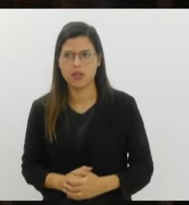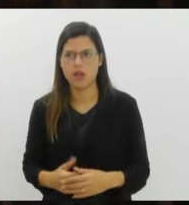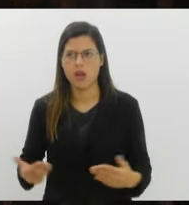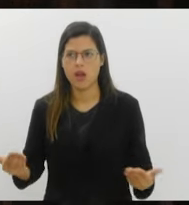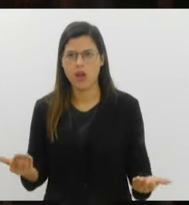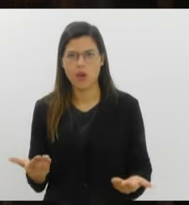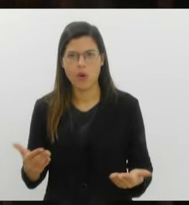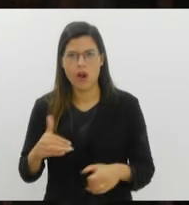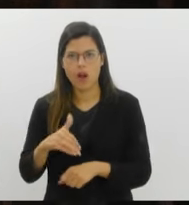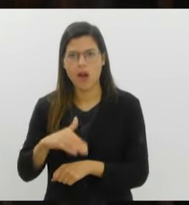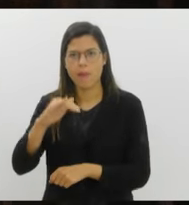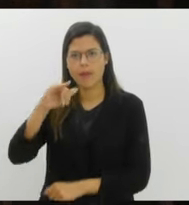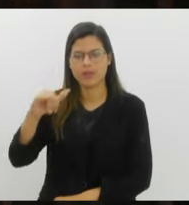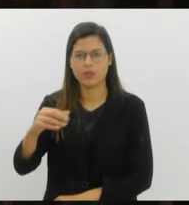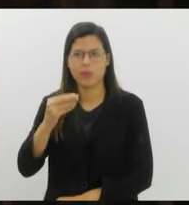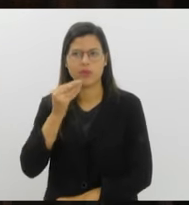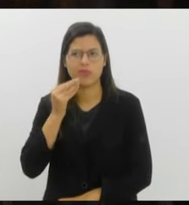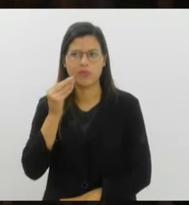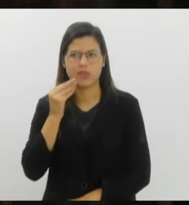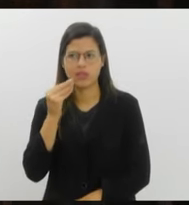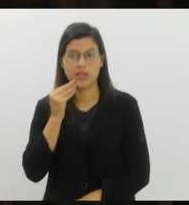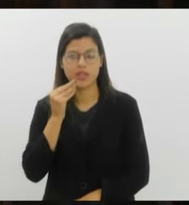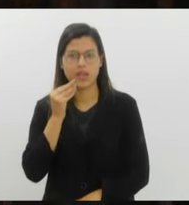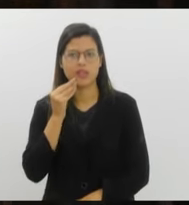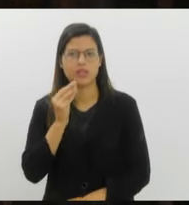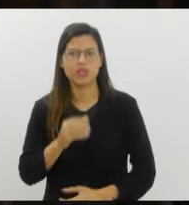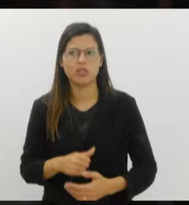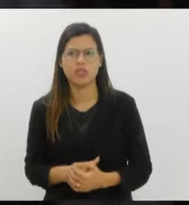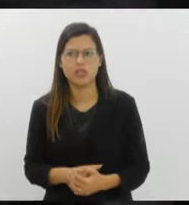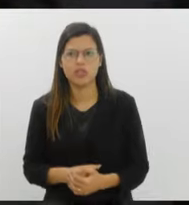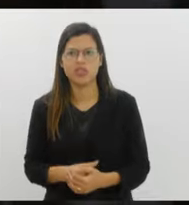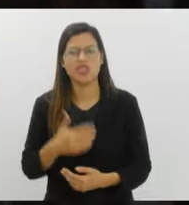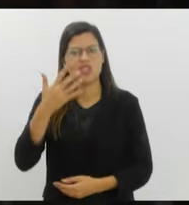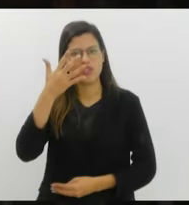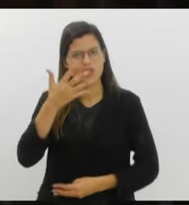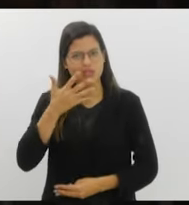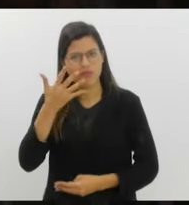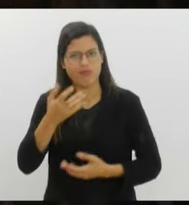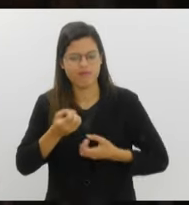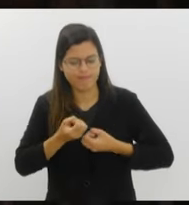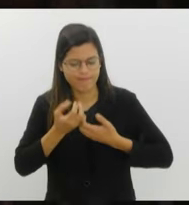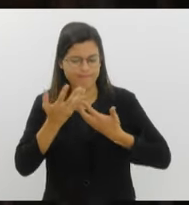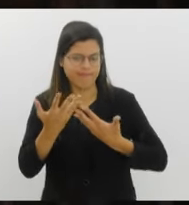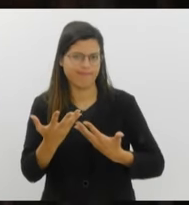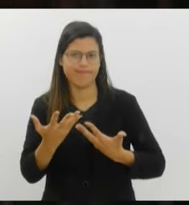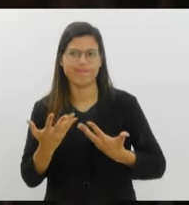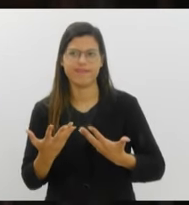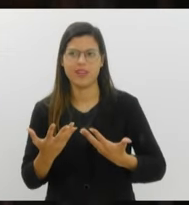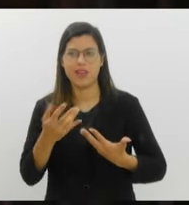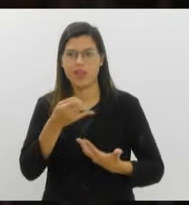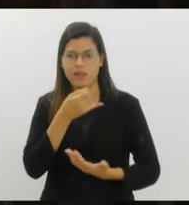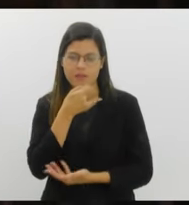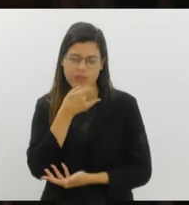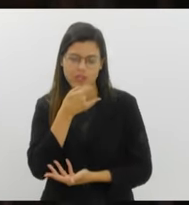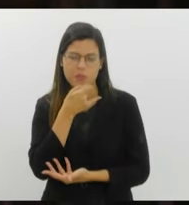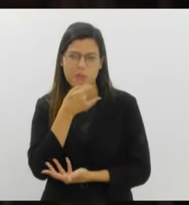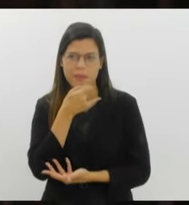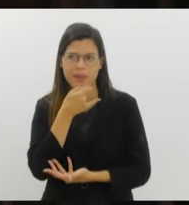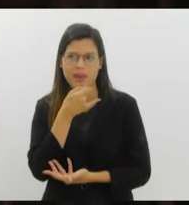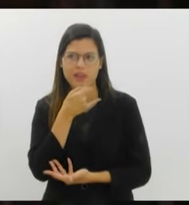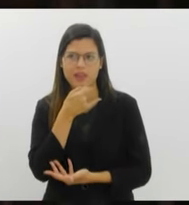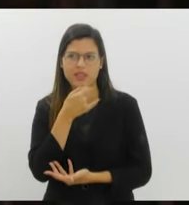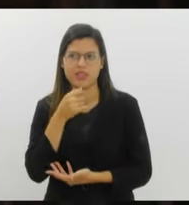mais oportunidade de pronunciar, de me expressar, me falar. Infelizmente, quem